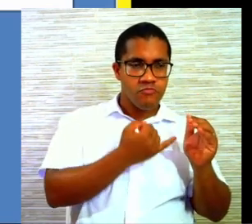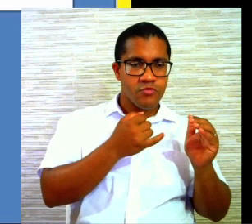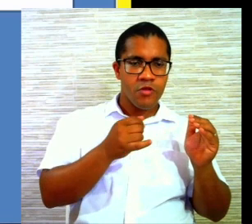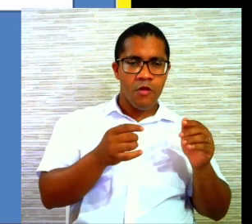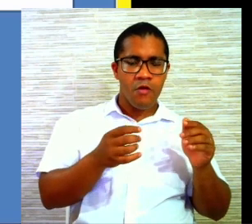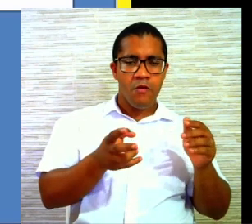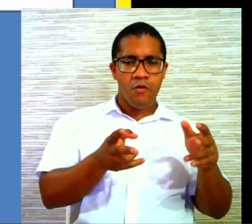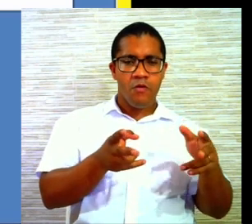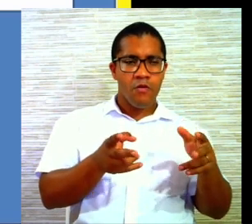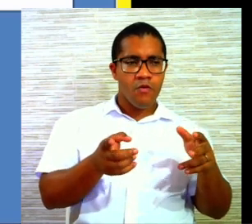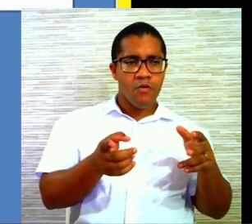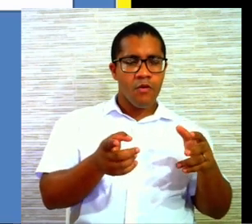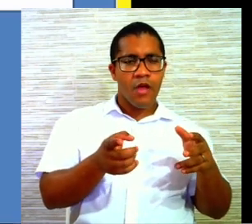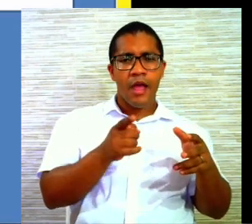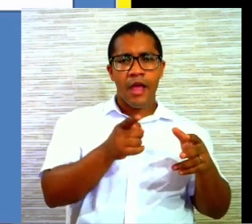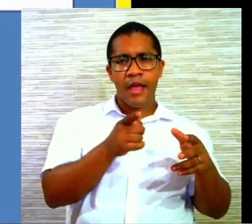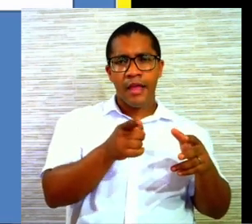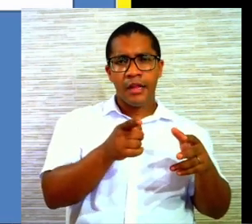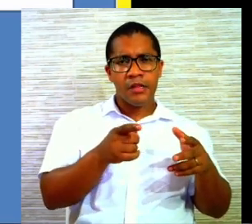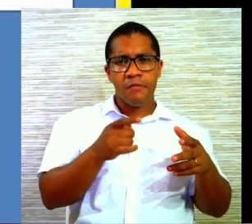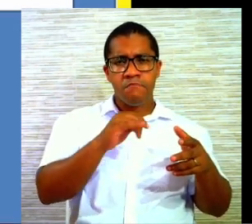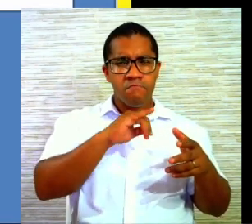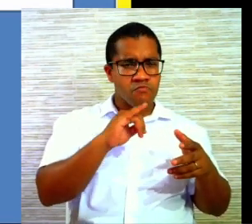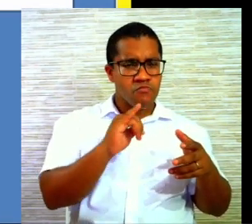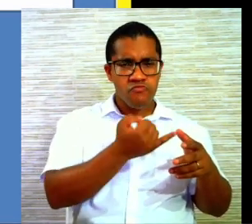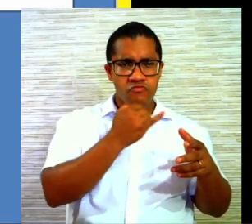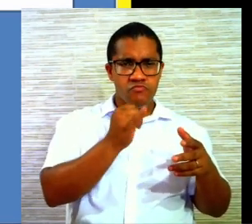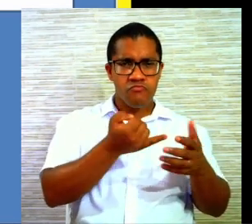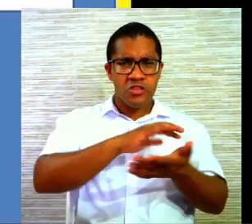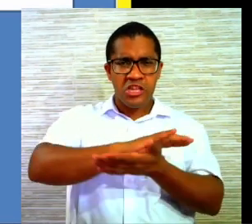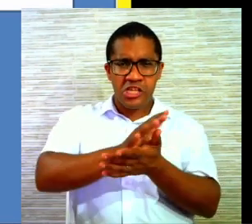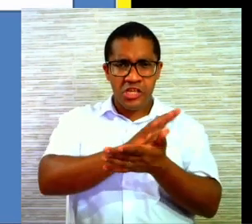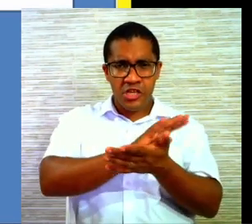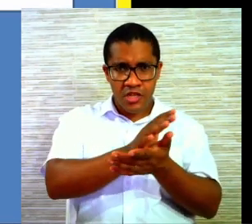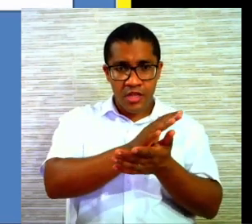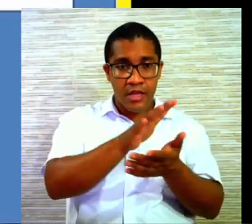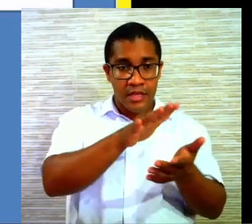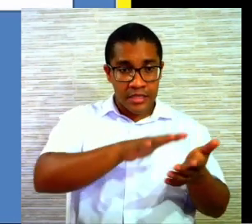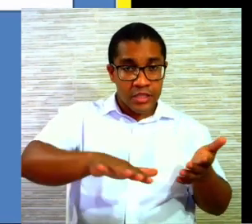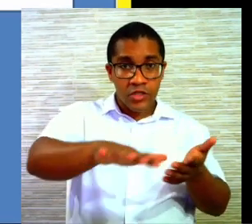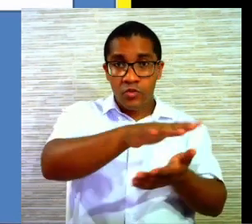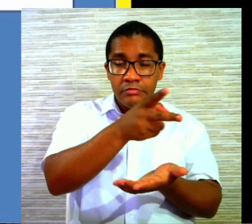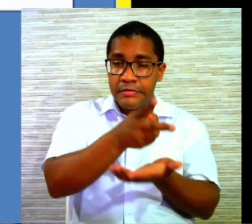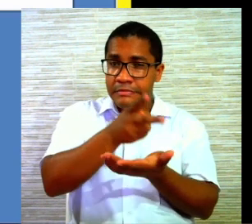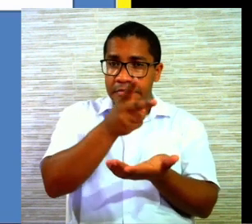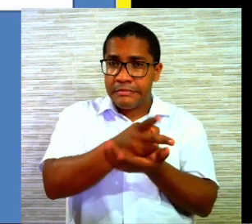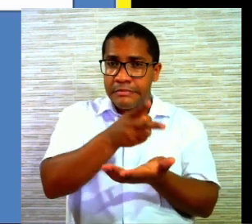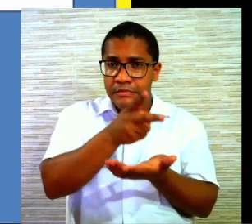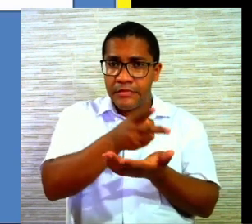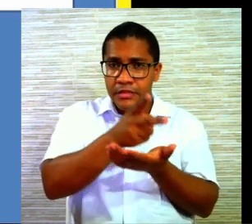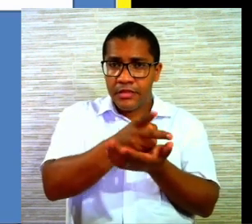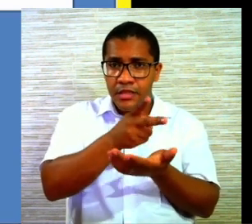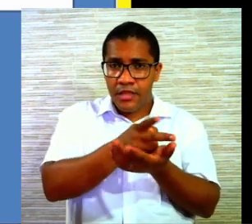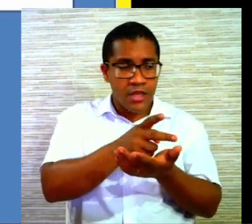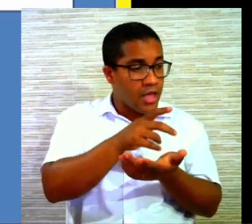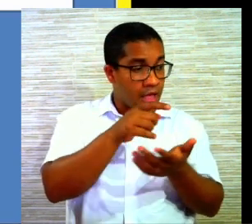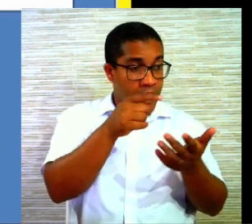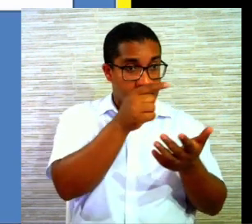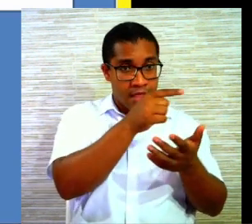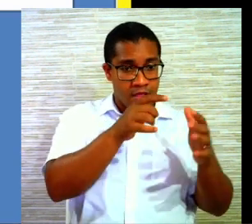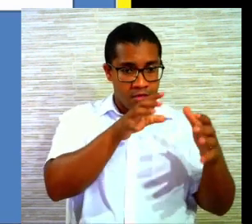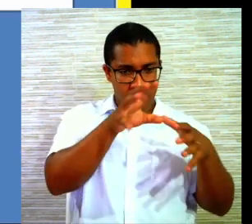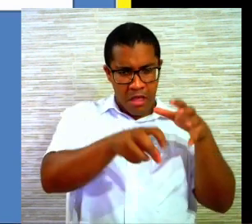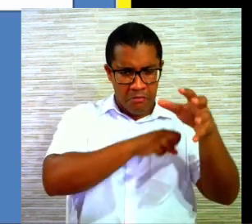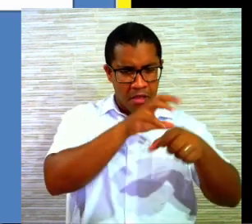continuamente desta subordinação. E outros indivíduos sendo continuamente